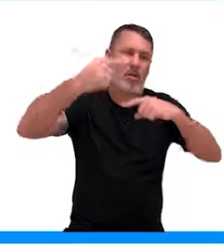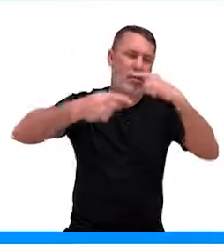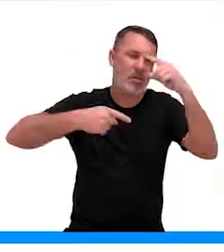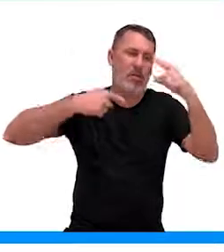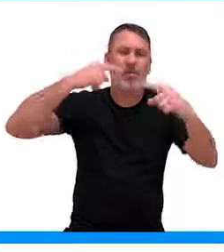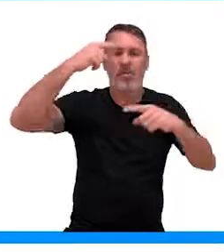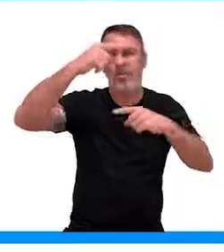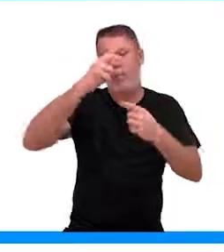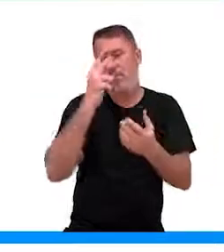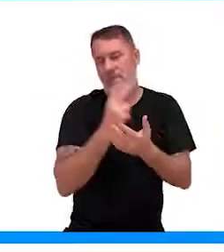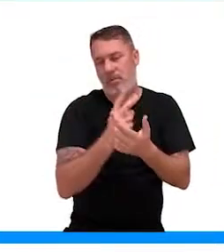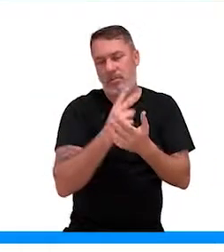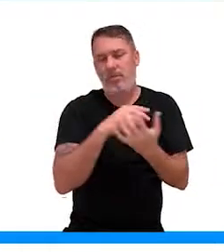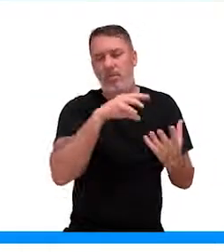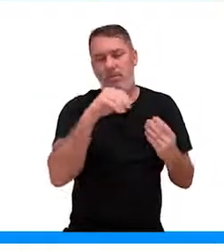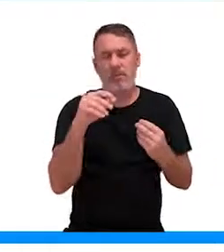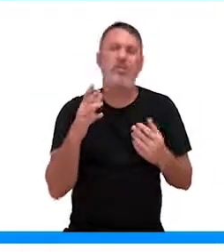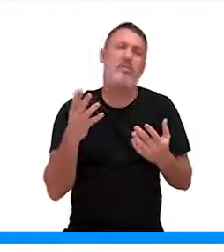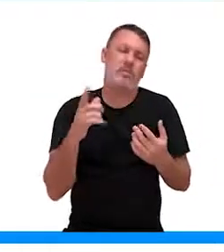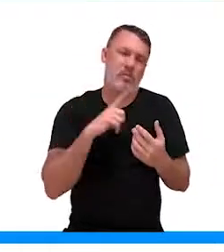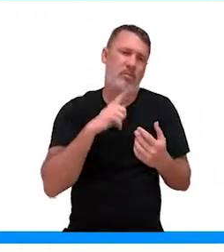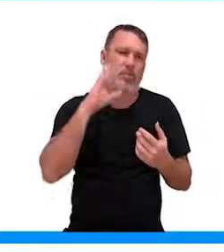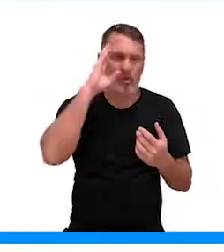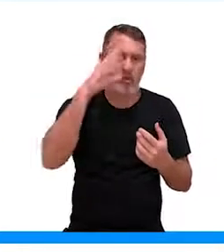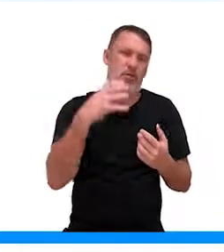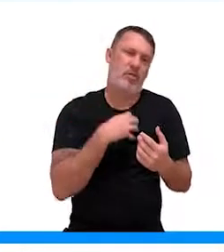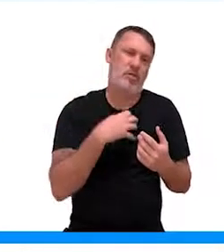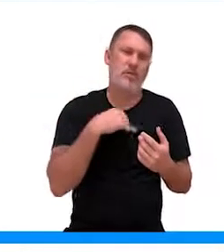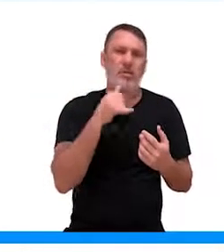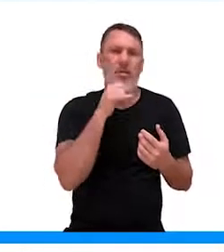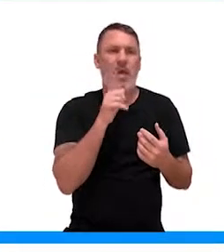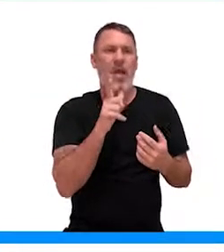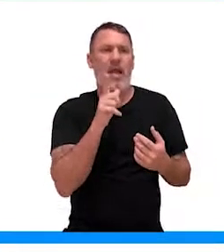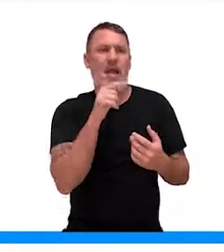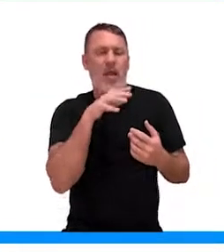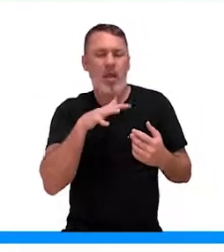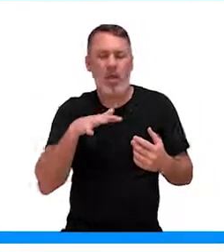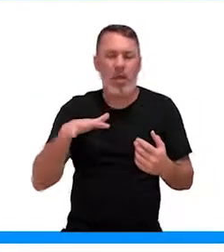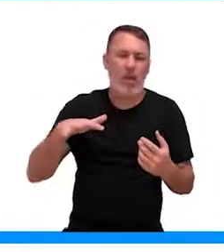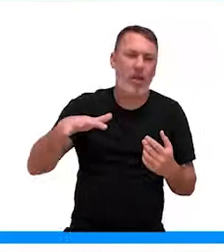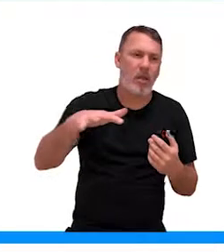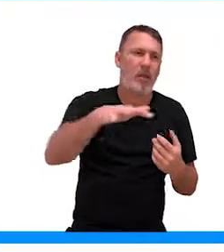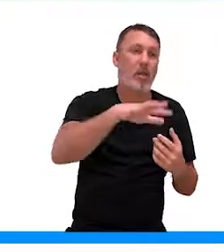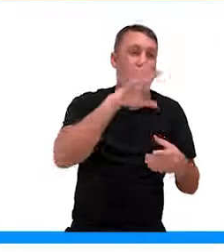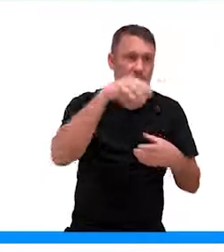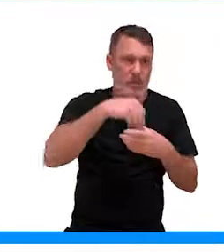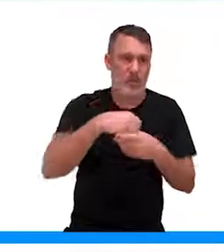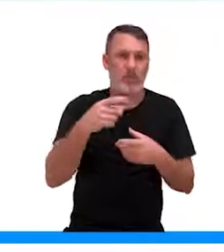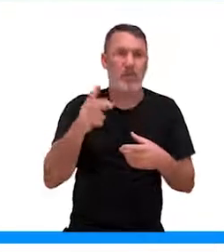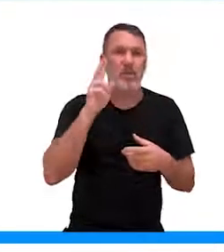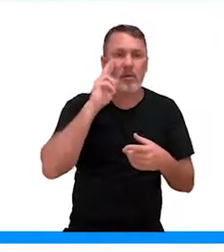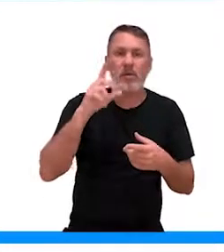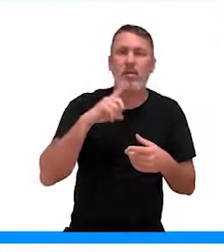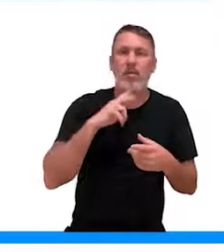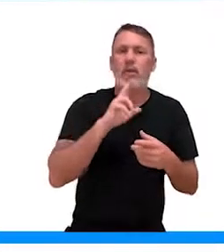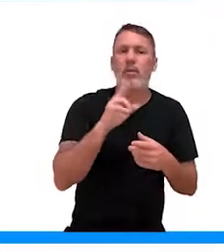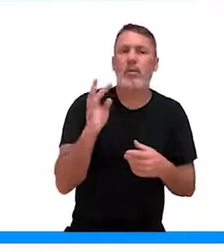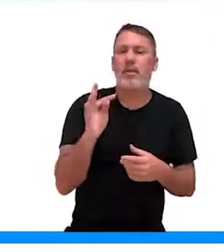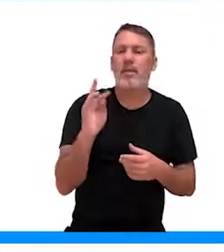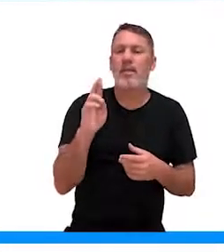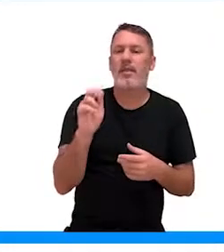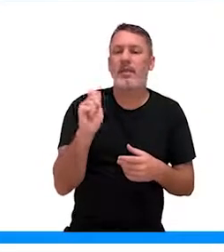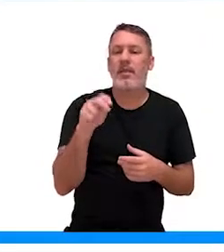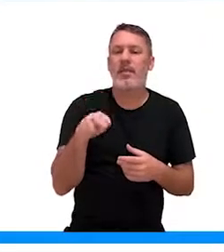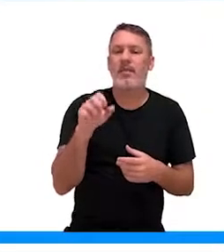superfície terrestre, de maneira direta, a evaporação de água contida aí nesse ambiente. Quando falamos da transpiração, nós estamos referindo a